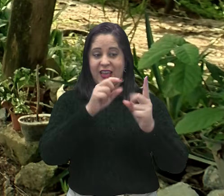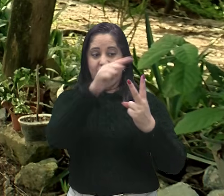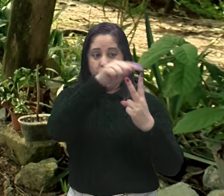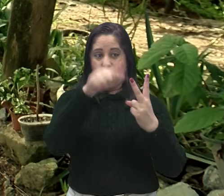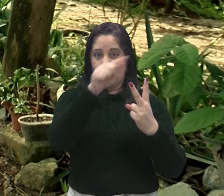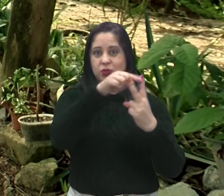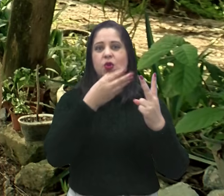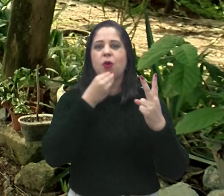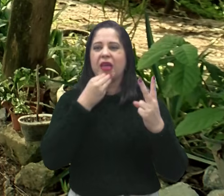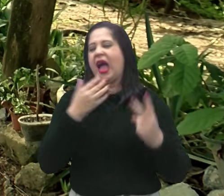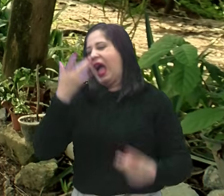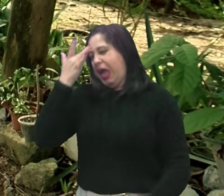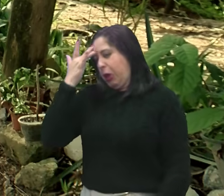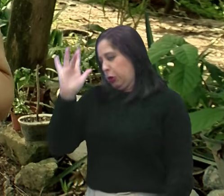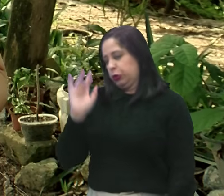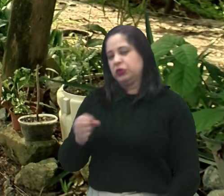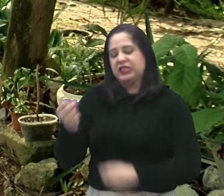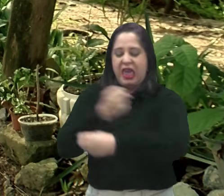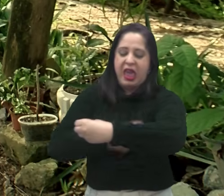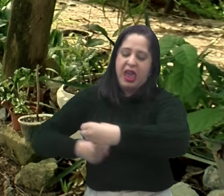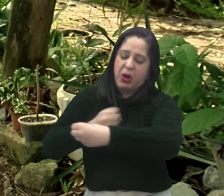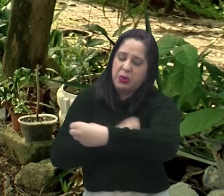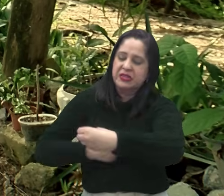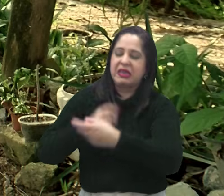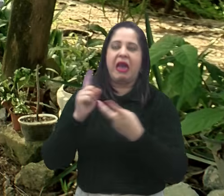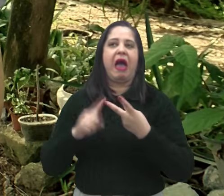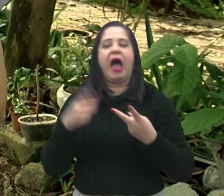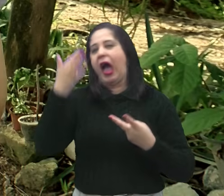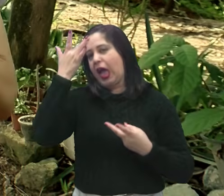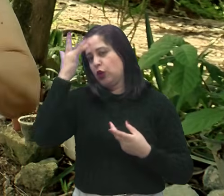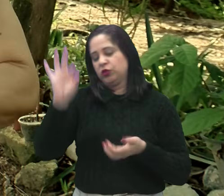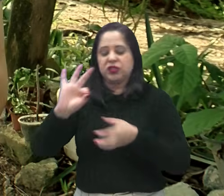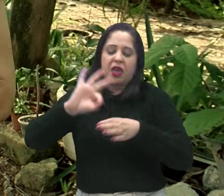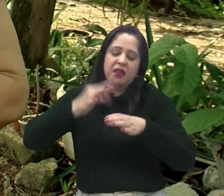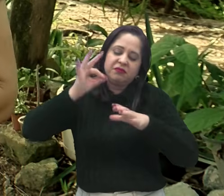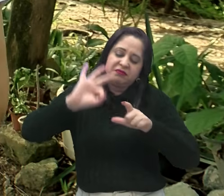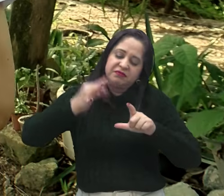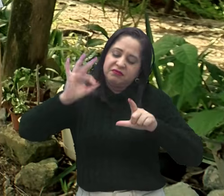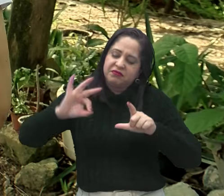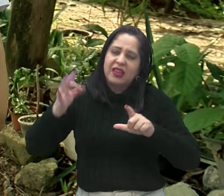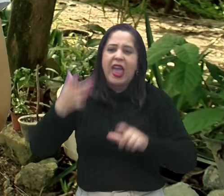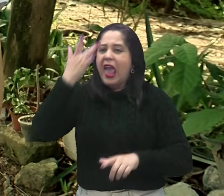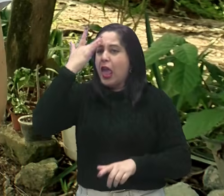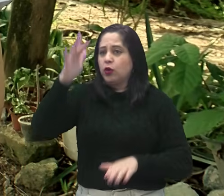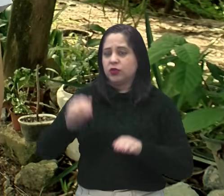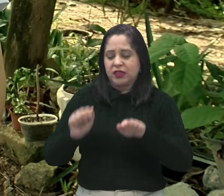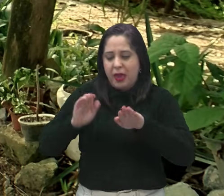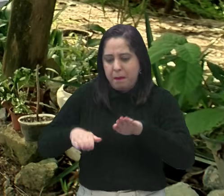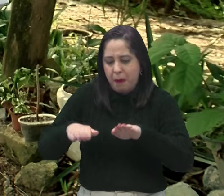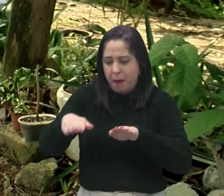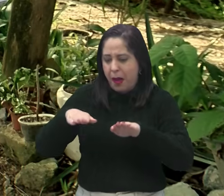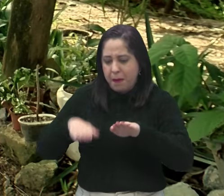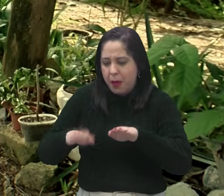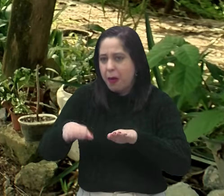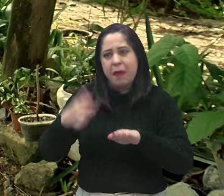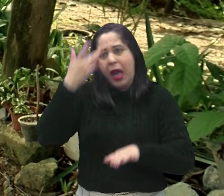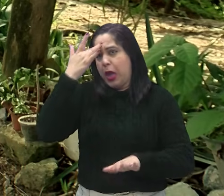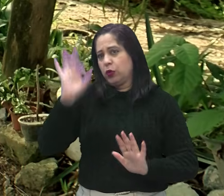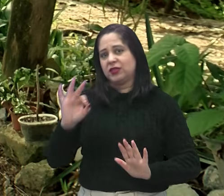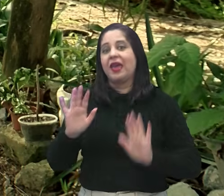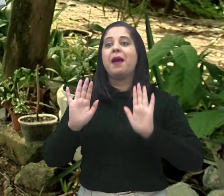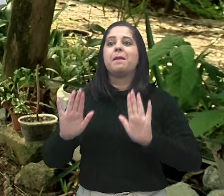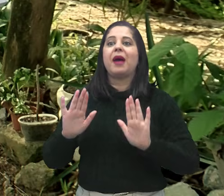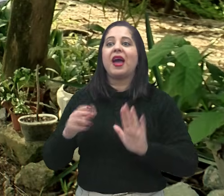sei cozinhar, eu não sei bordar, eu não sei costurar, não sei fazer nada disso que vocês falam, mas eu tenho a mão